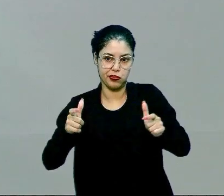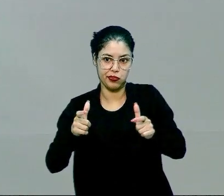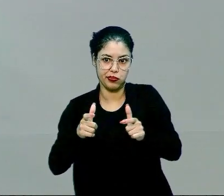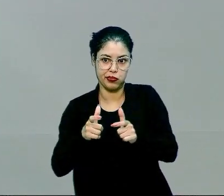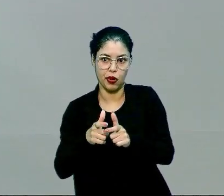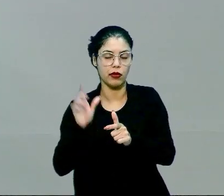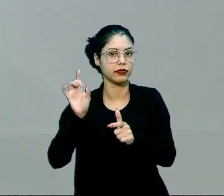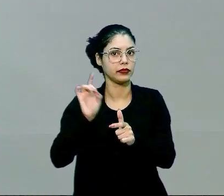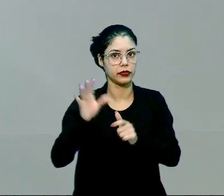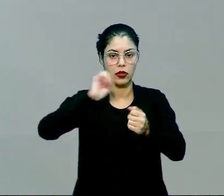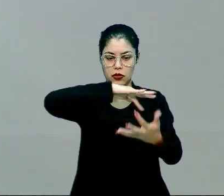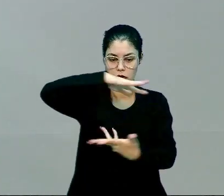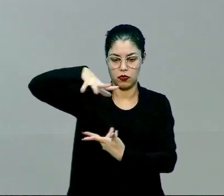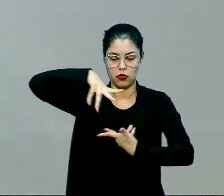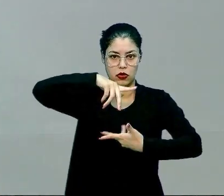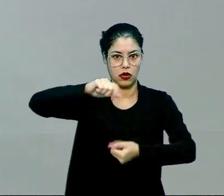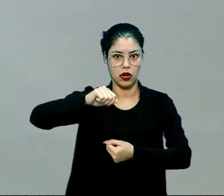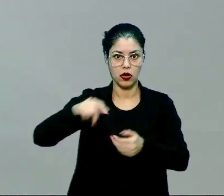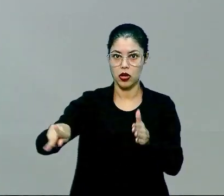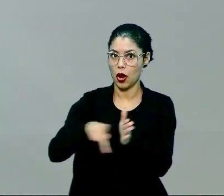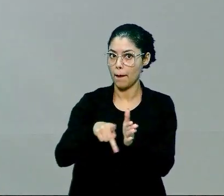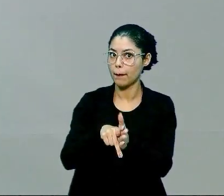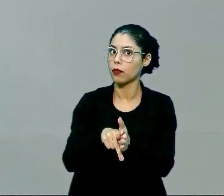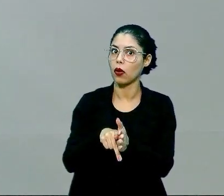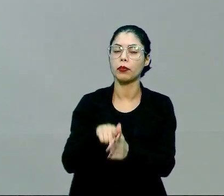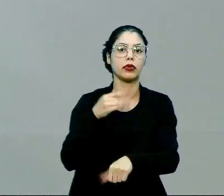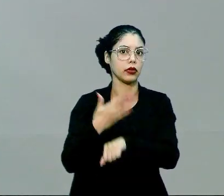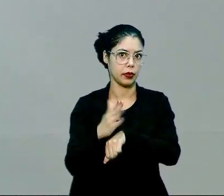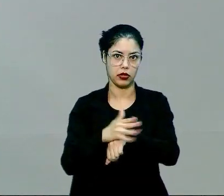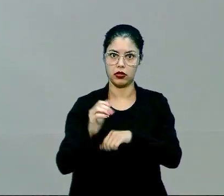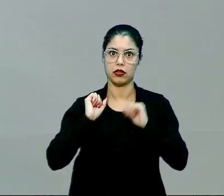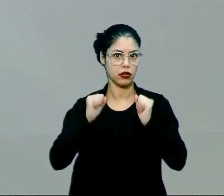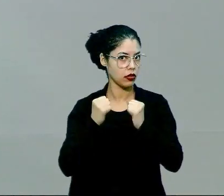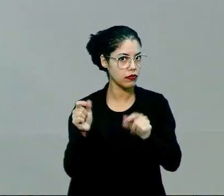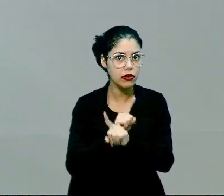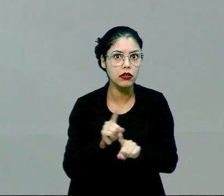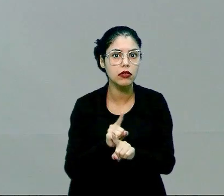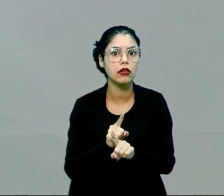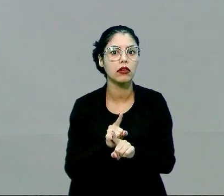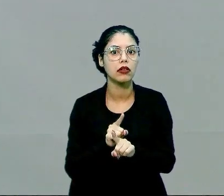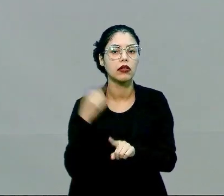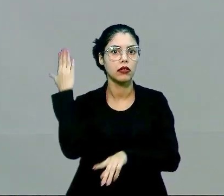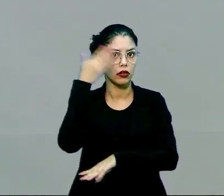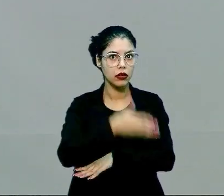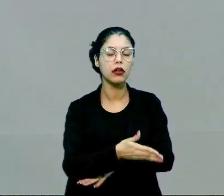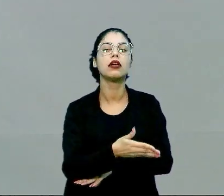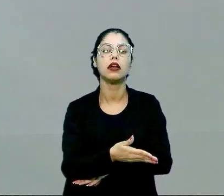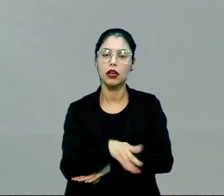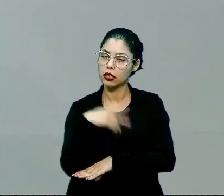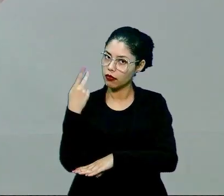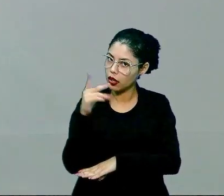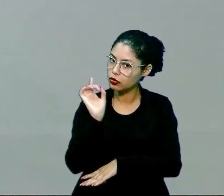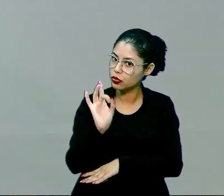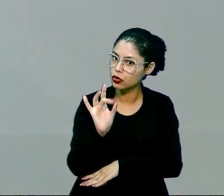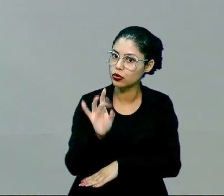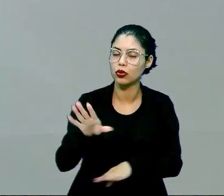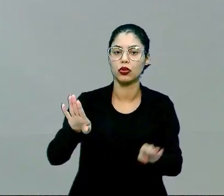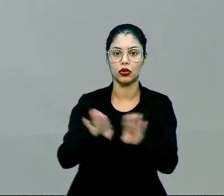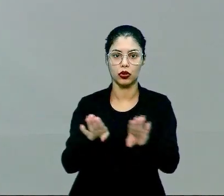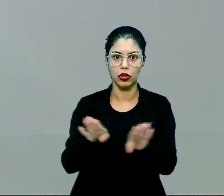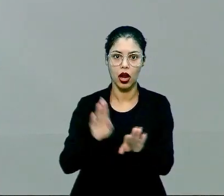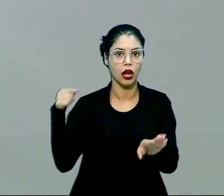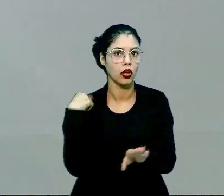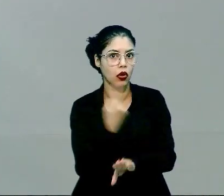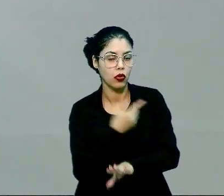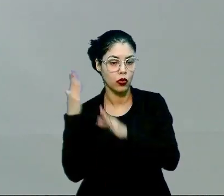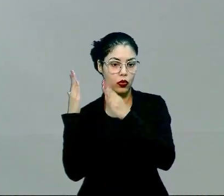não é apenas um direcionamento da prática de atividade física. Não foi isso que o texto nos direcionou. Ele estava falando apenas do aspecto que